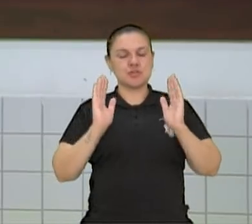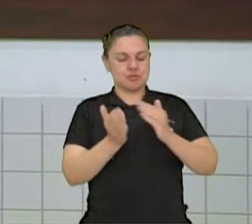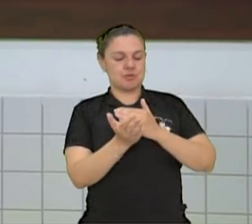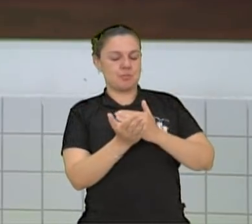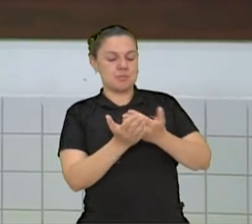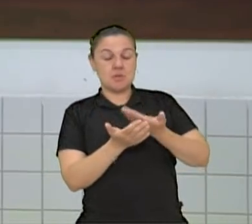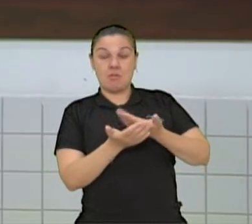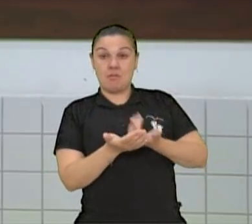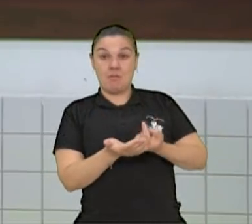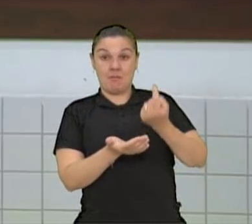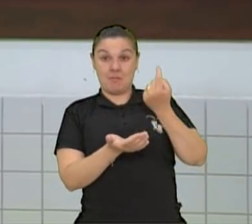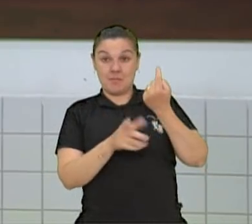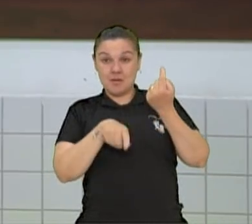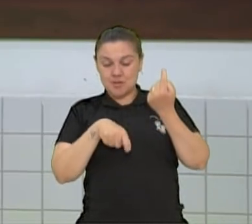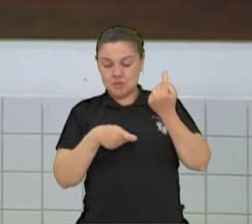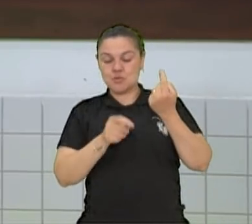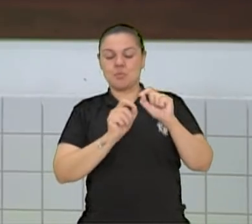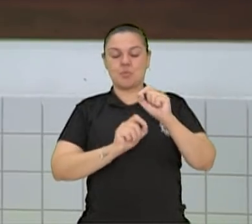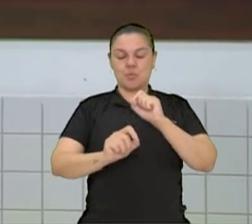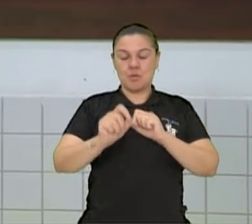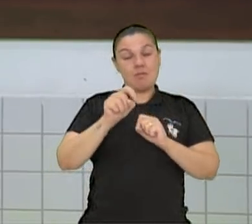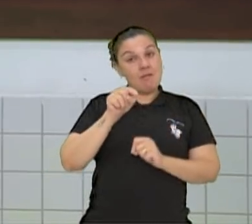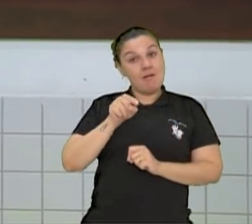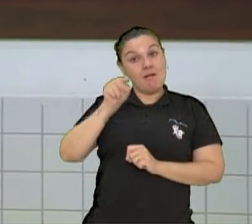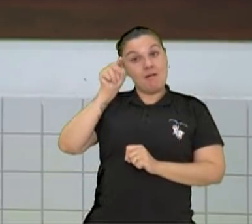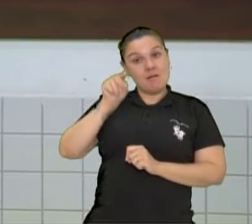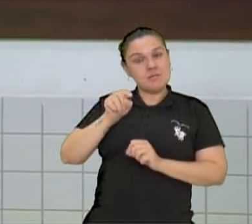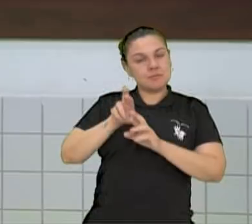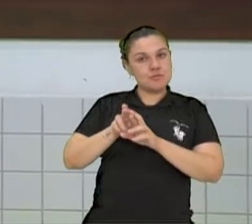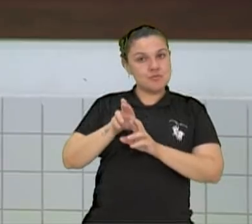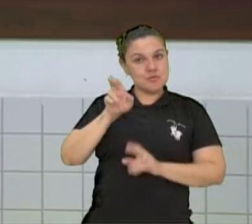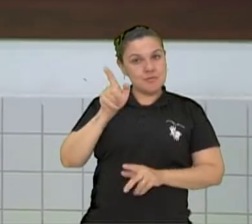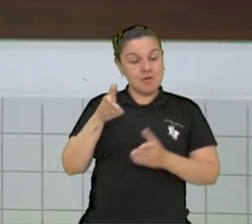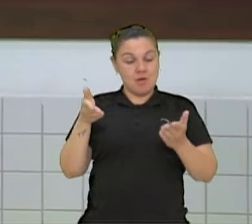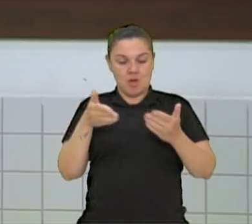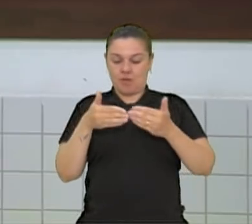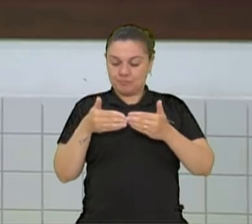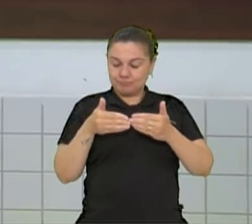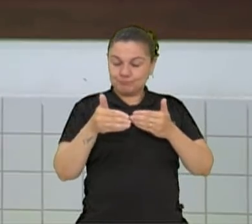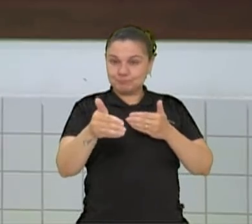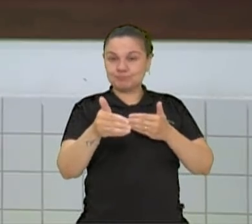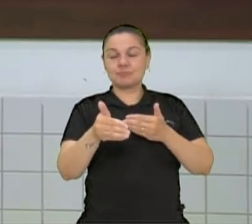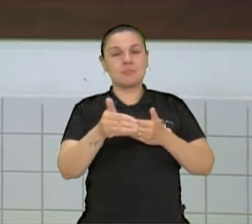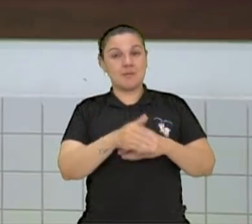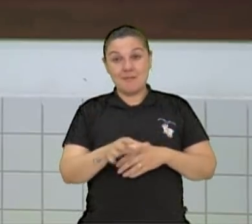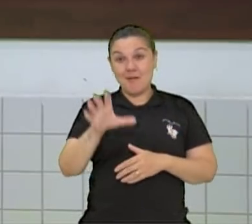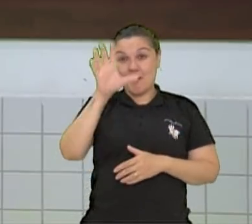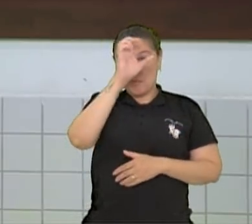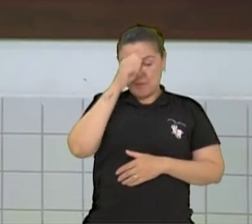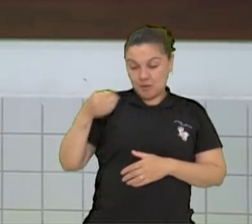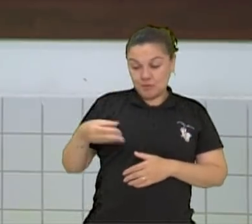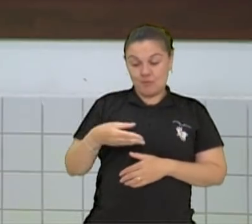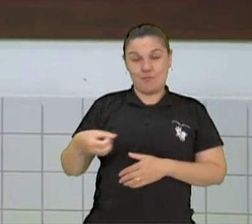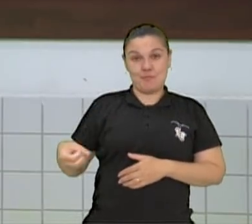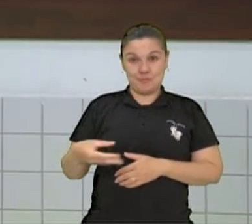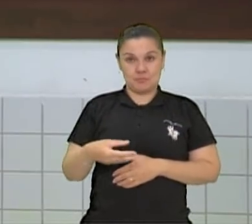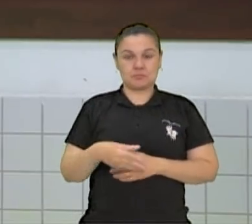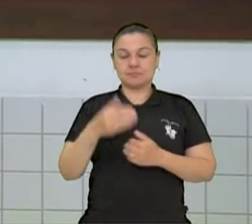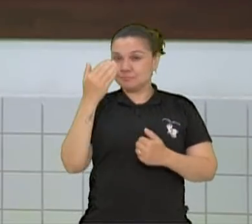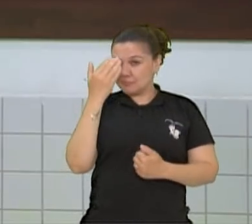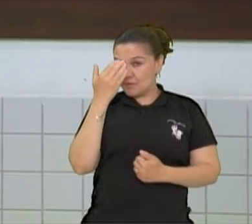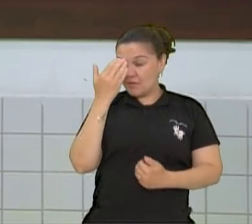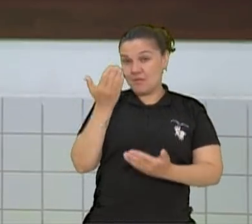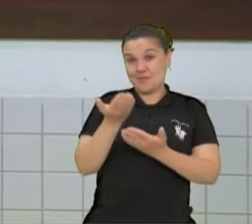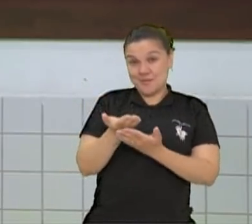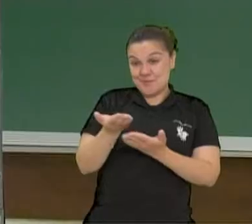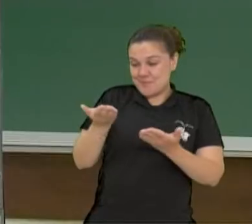aula passada a estudar o acento diferencial e hoje daremos continuidade, né, para a gente aprender novos casos. Agradeço muito